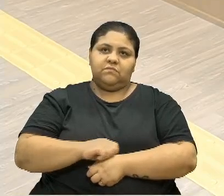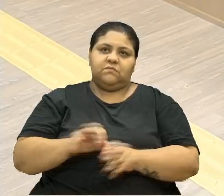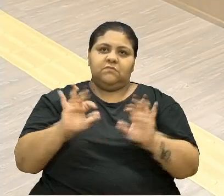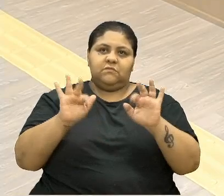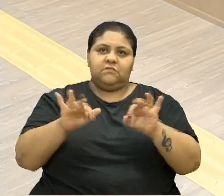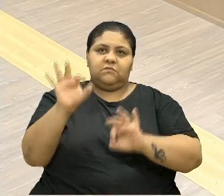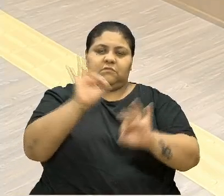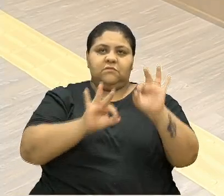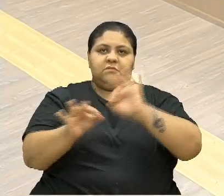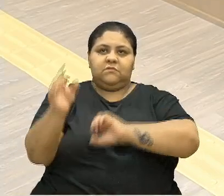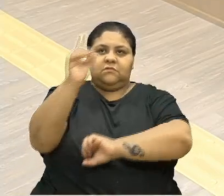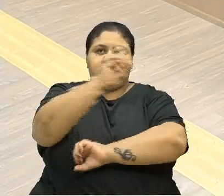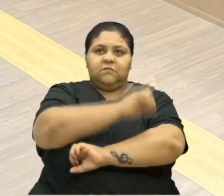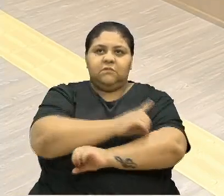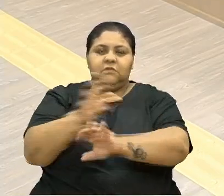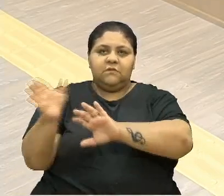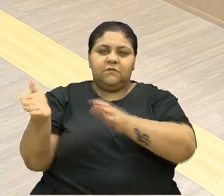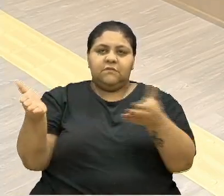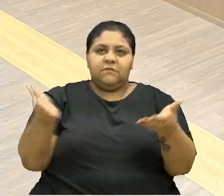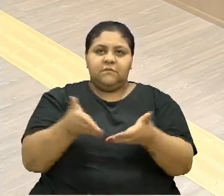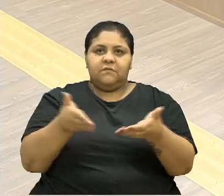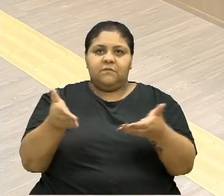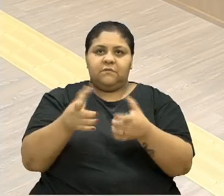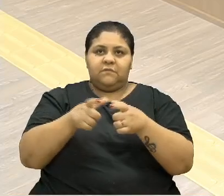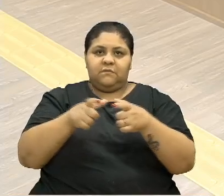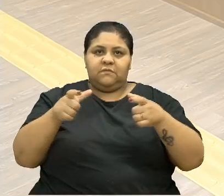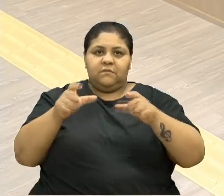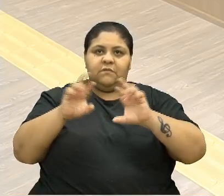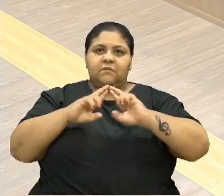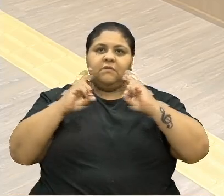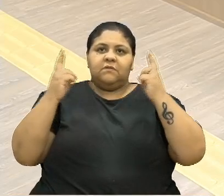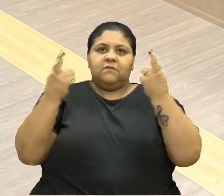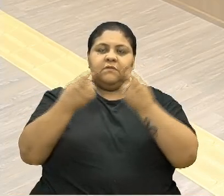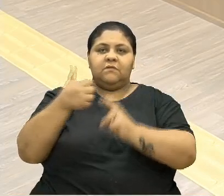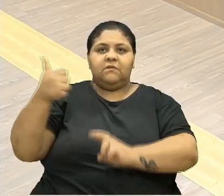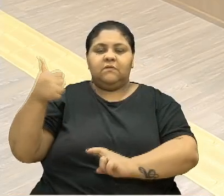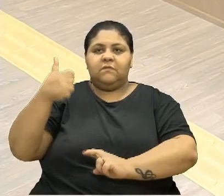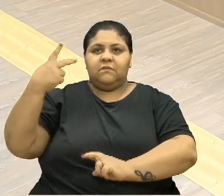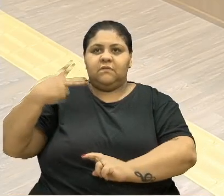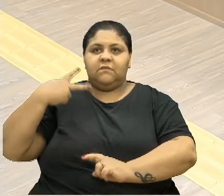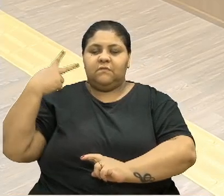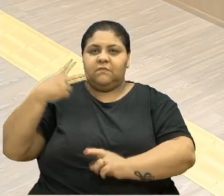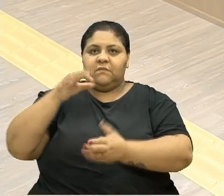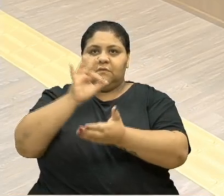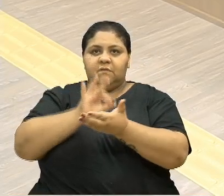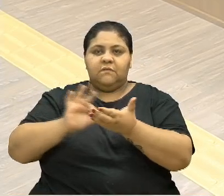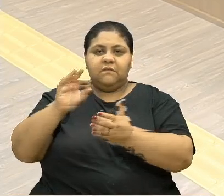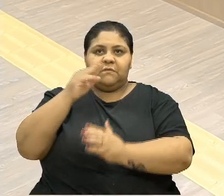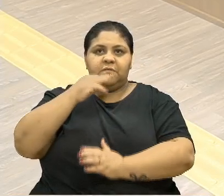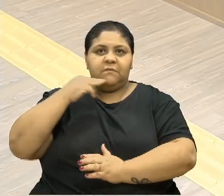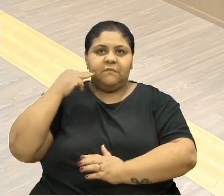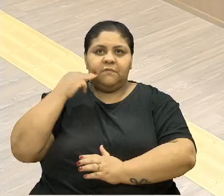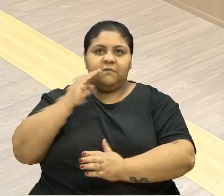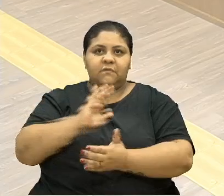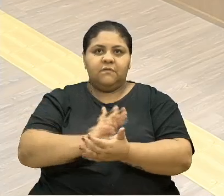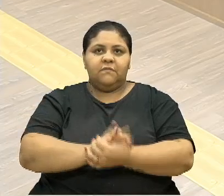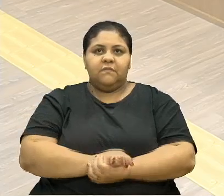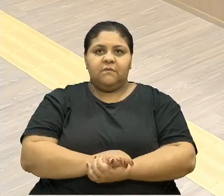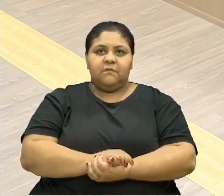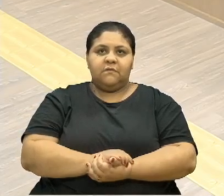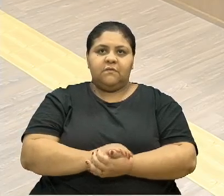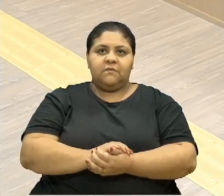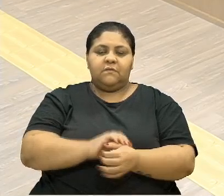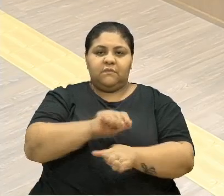Encerrada a ordem do dia, passemos ao espaço do grande expediente. Primeira vereadora inscrita, vereadora Marisol Santos, que